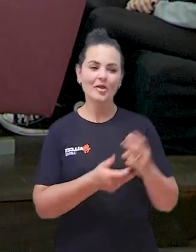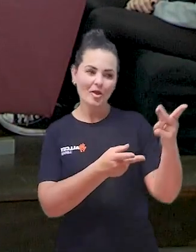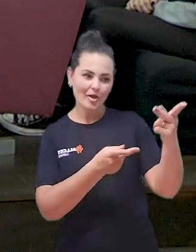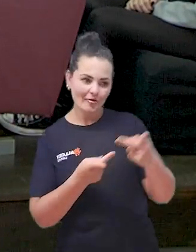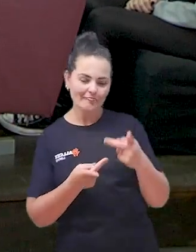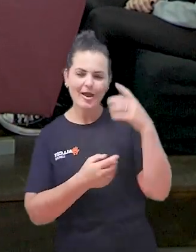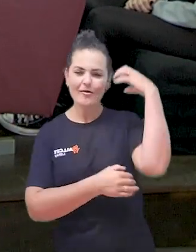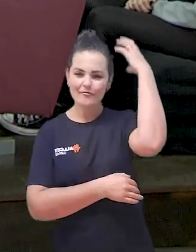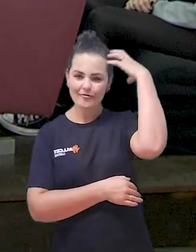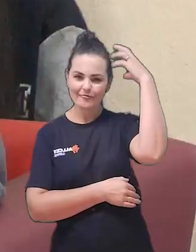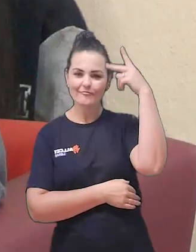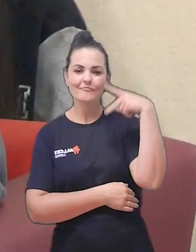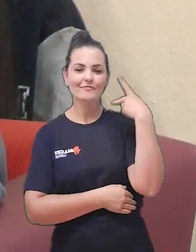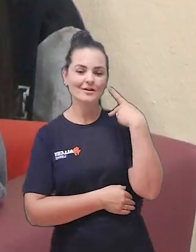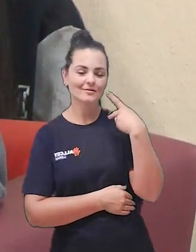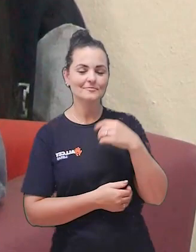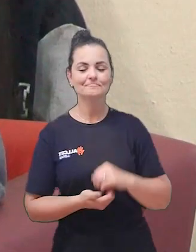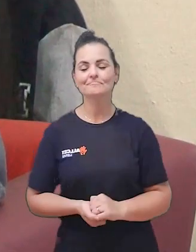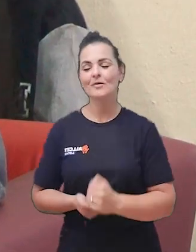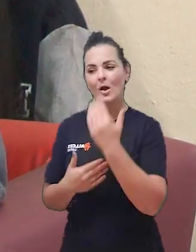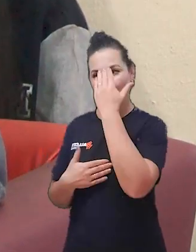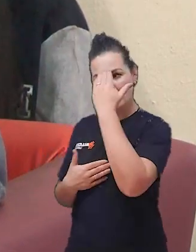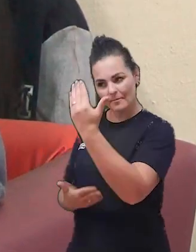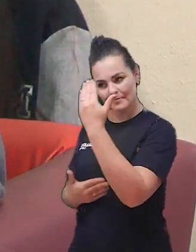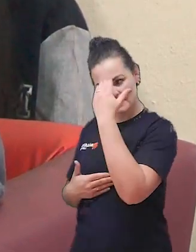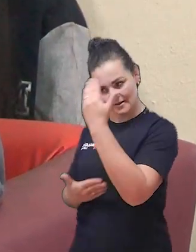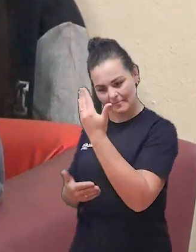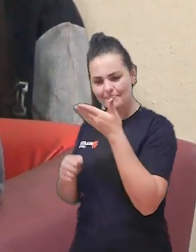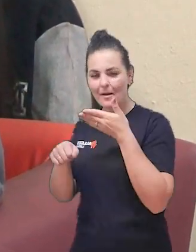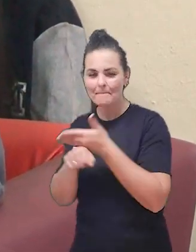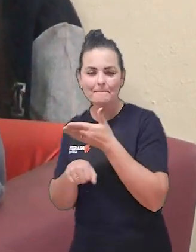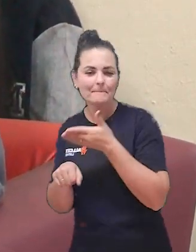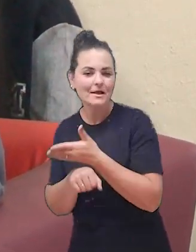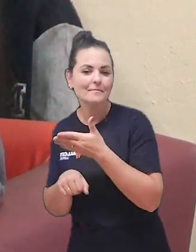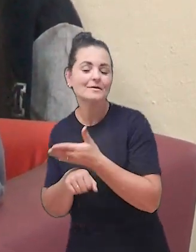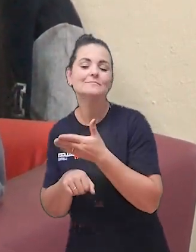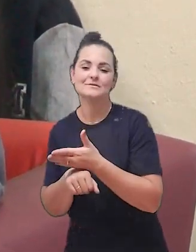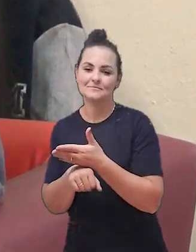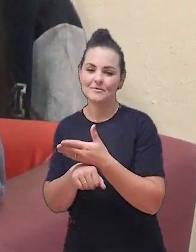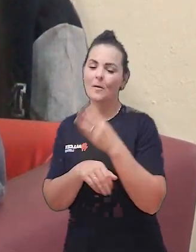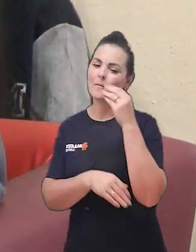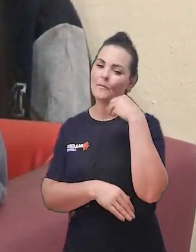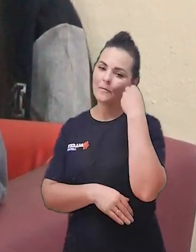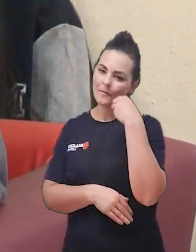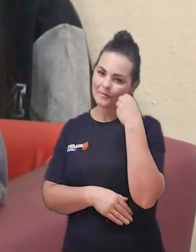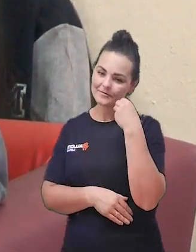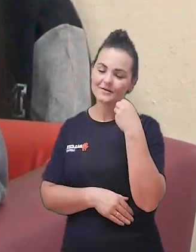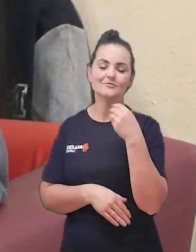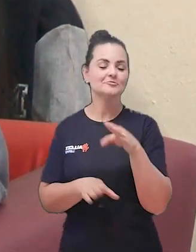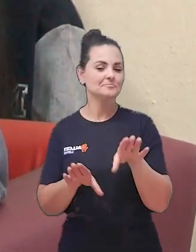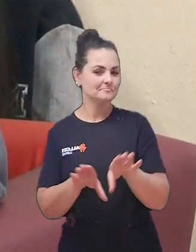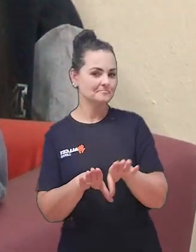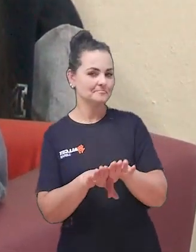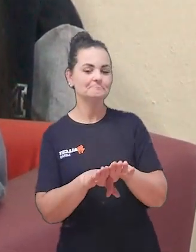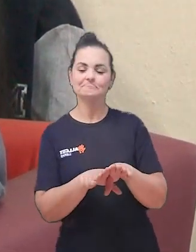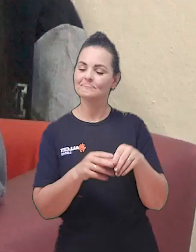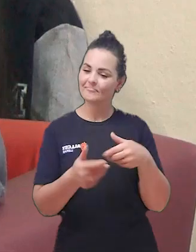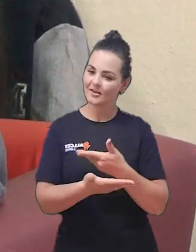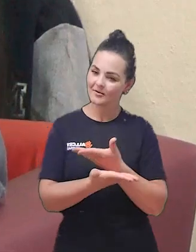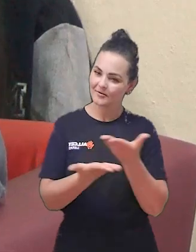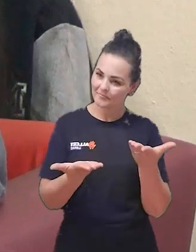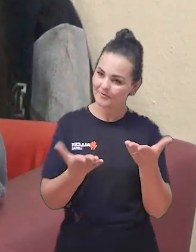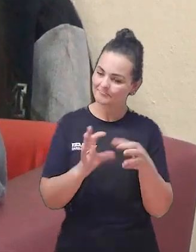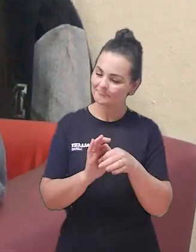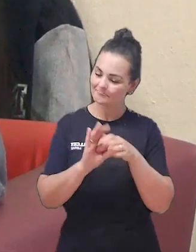Seja muito bem-vindo, vereador. Obrigado pela participação, obrigado pela oportunidade. Estamos